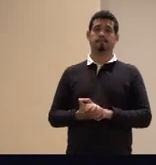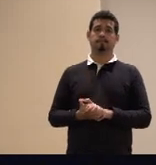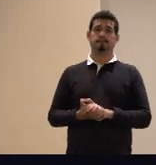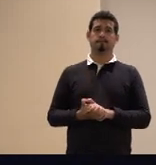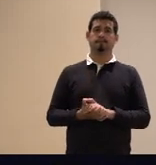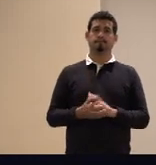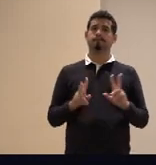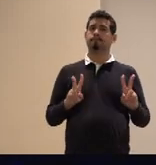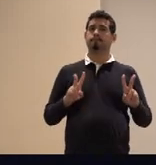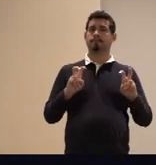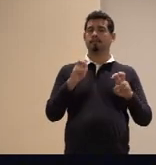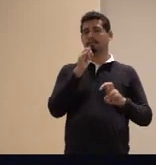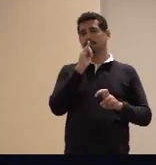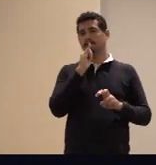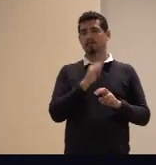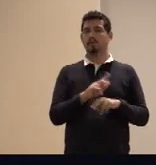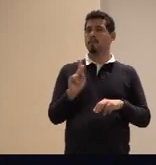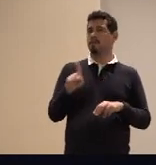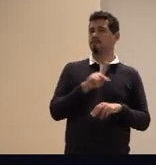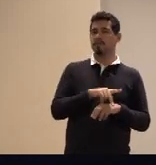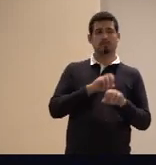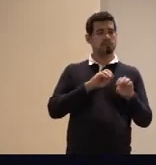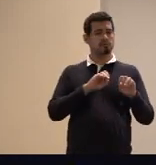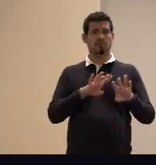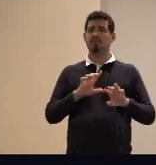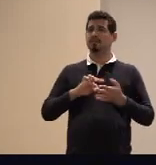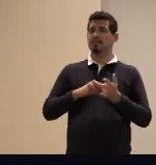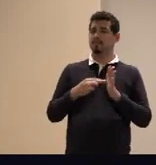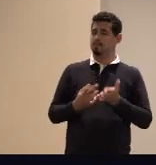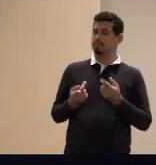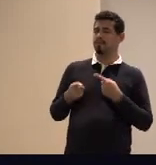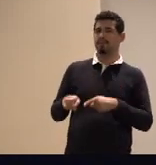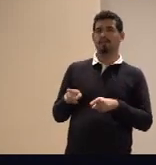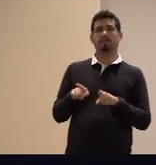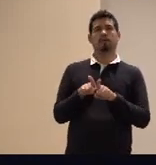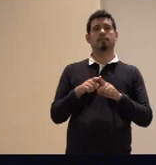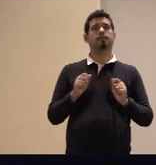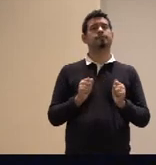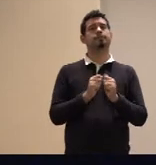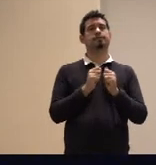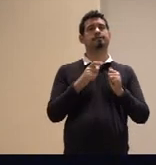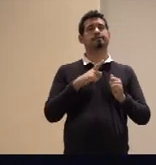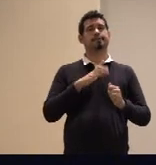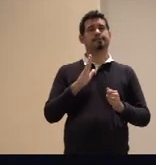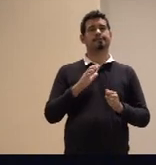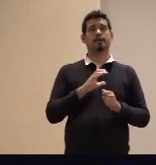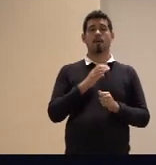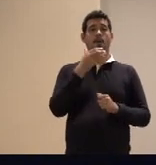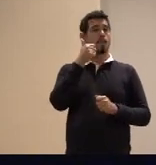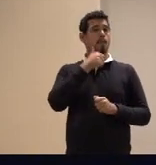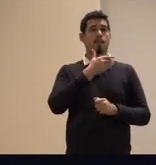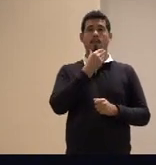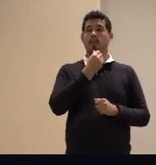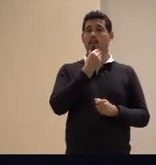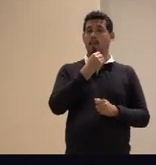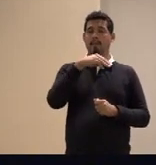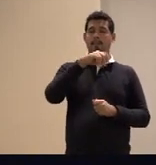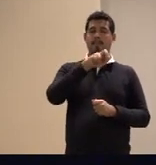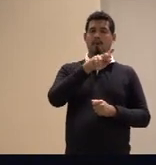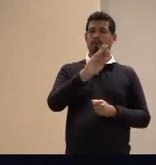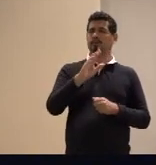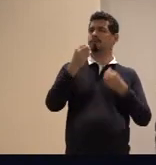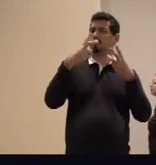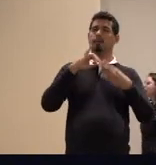A questão dos educadores, que é um desafio, a questão que o corregedor Mauro traz, muito